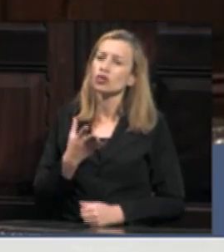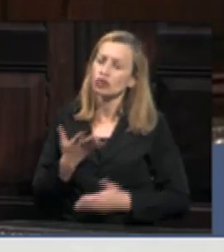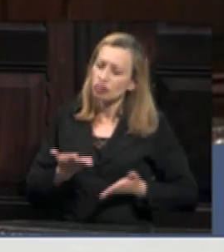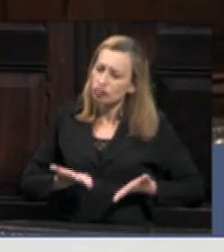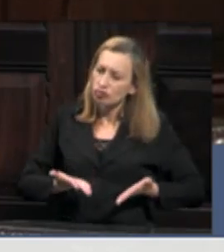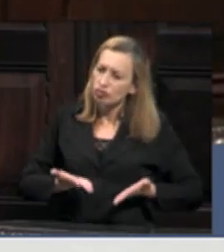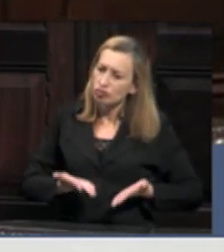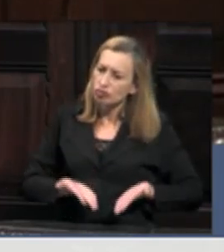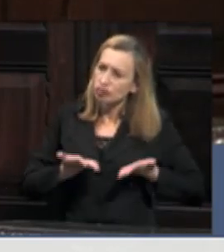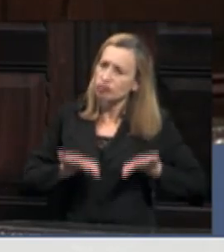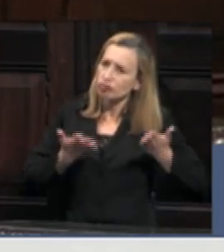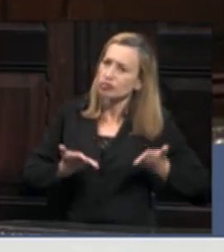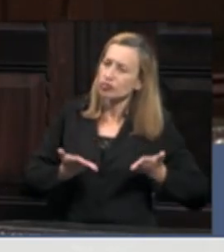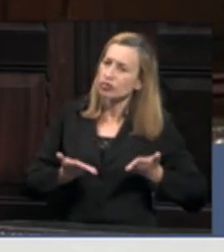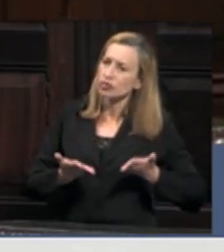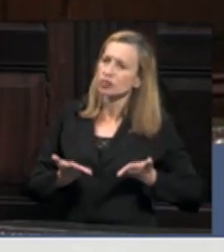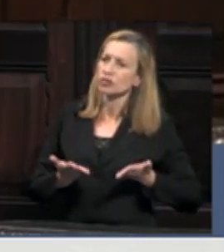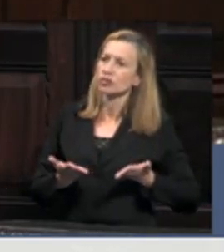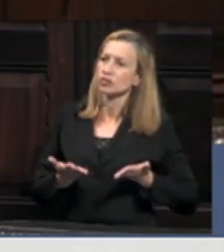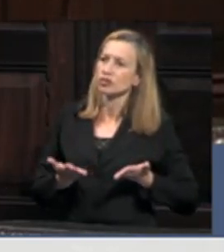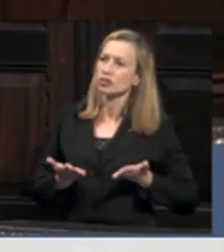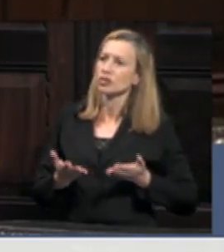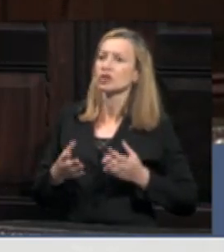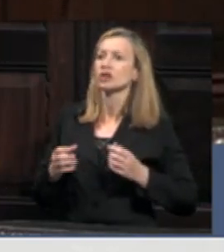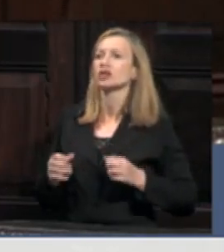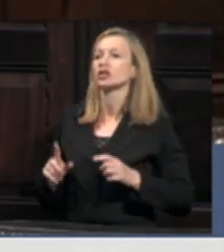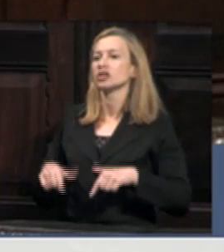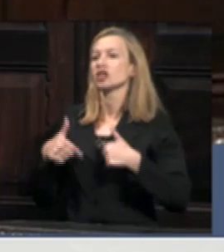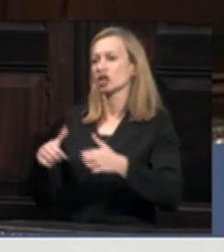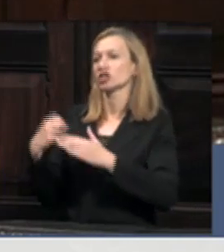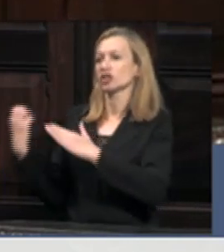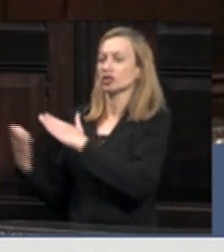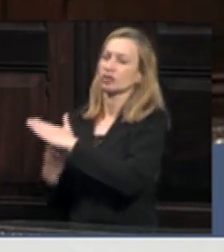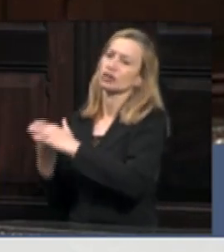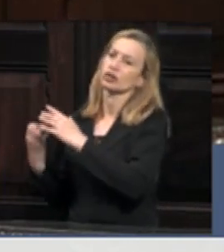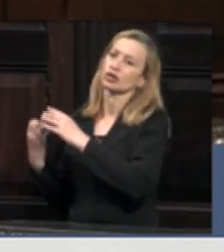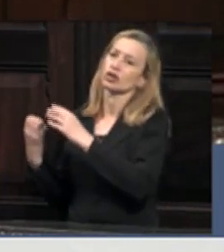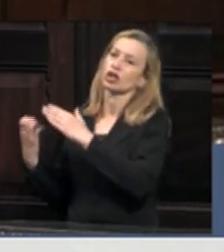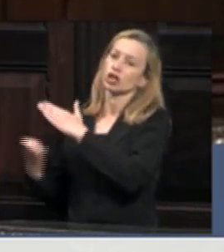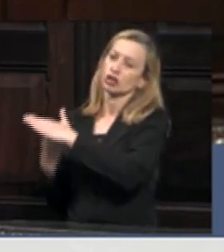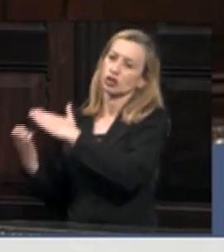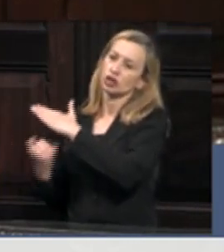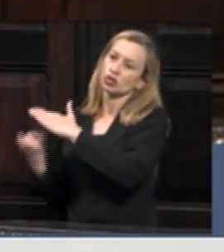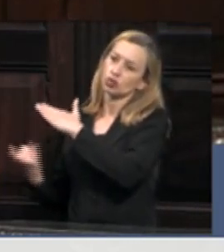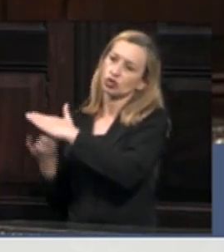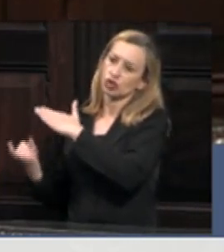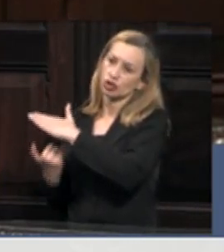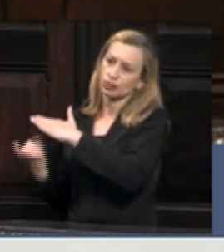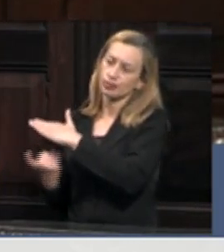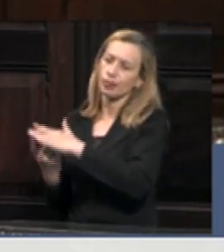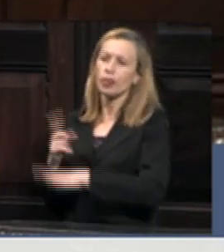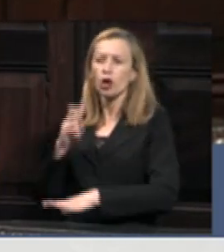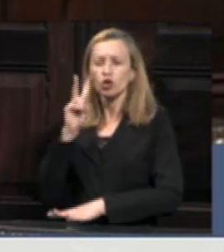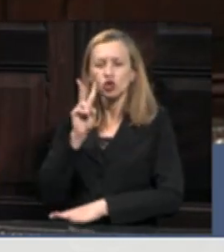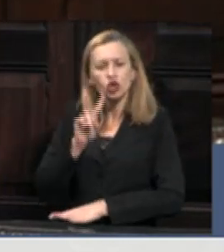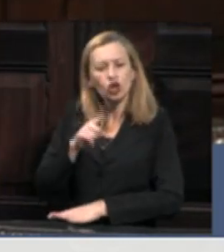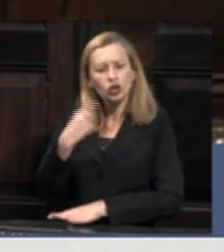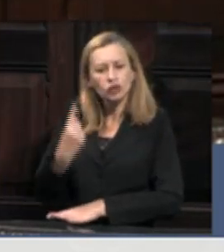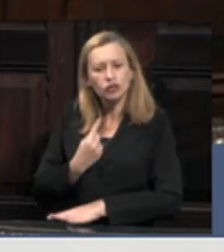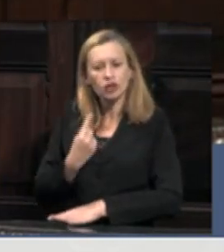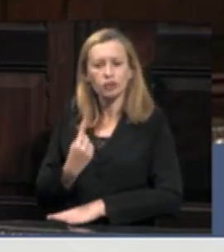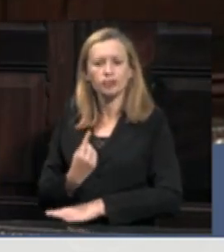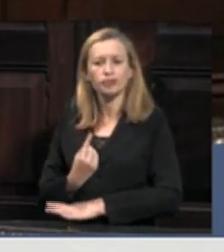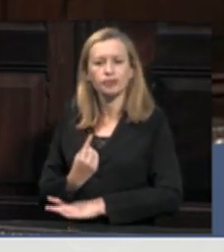junto com esse único mecanismo, a gente assistiu a um